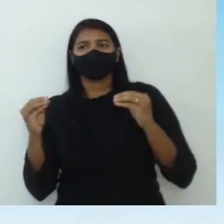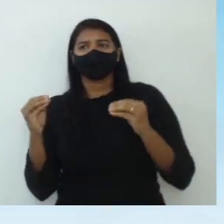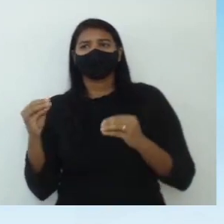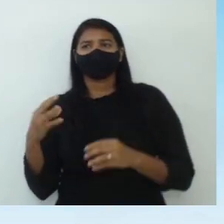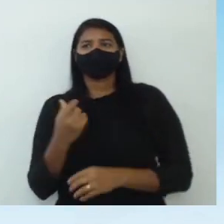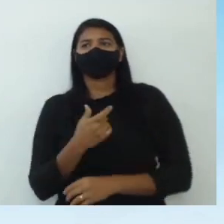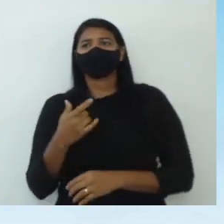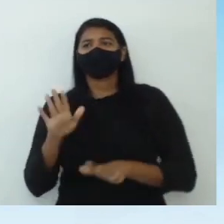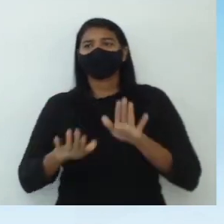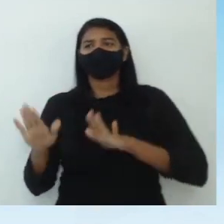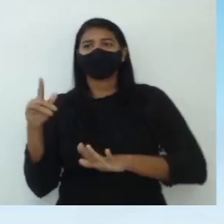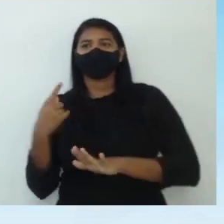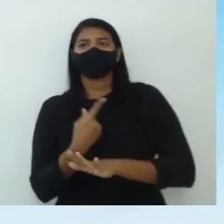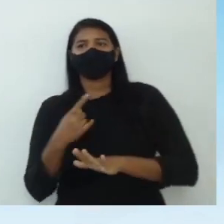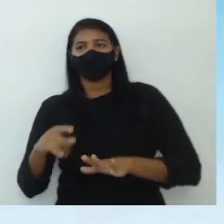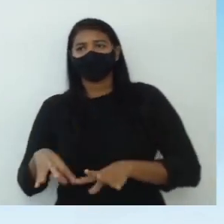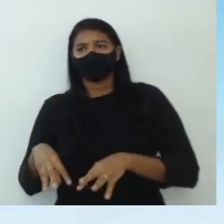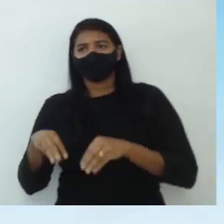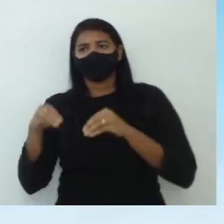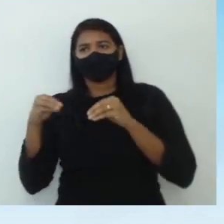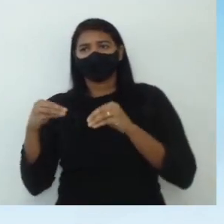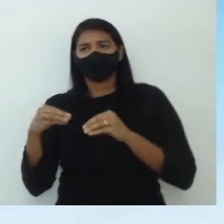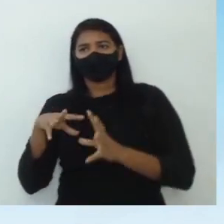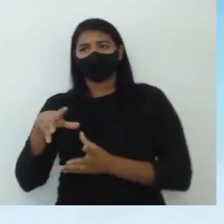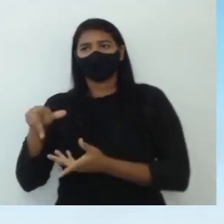muito bonito assim quando